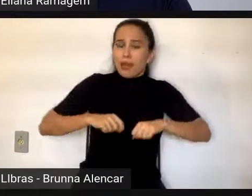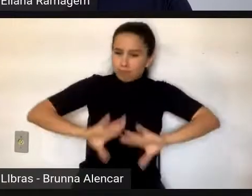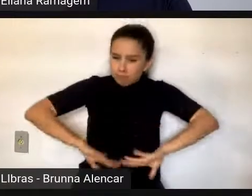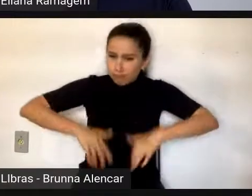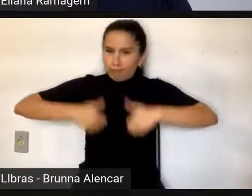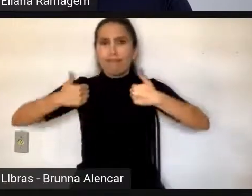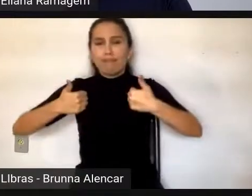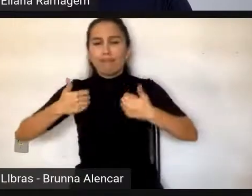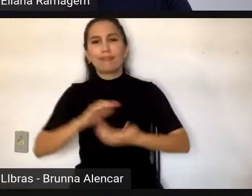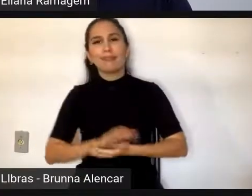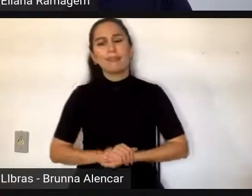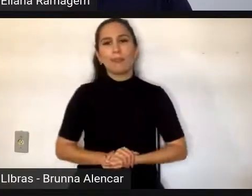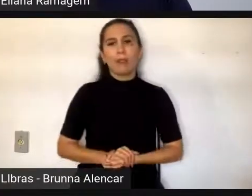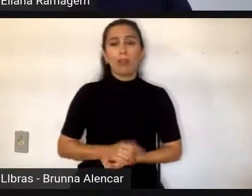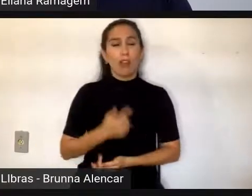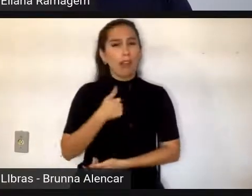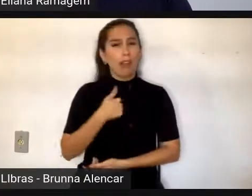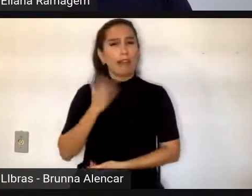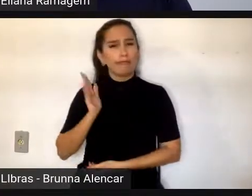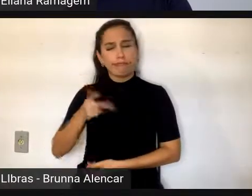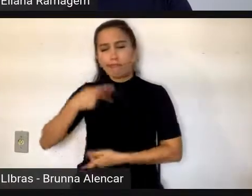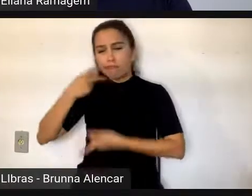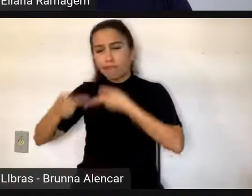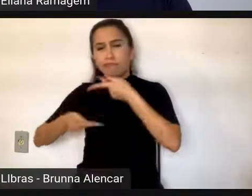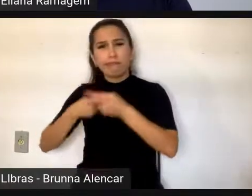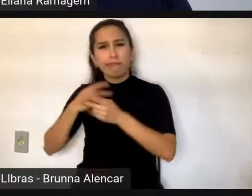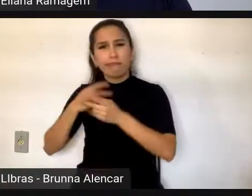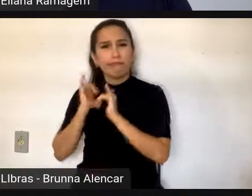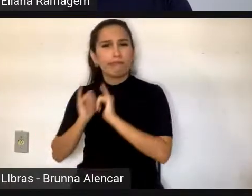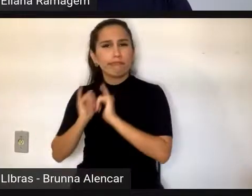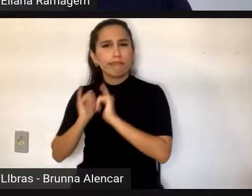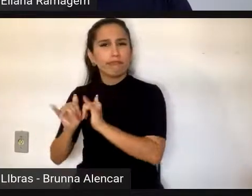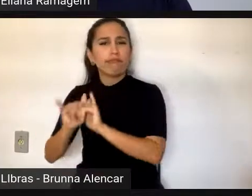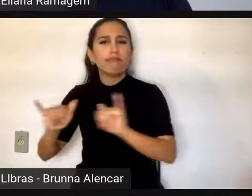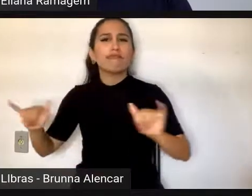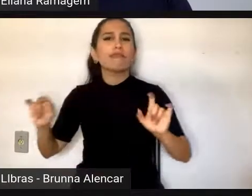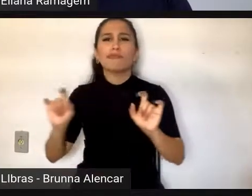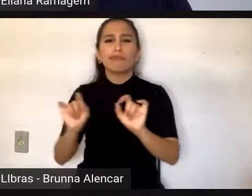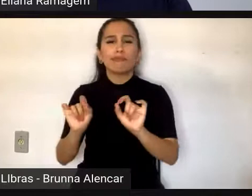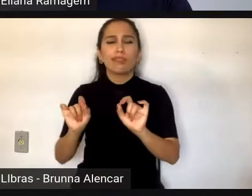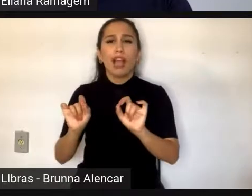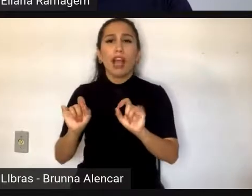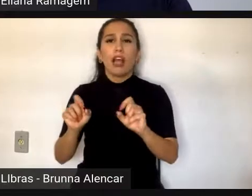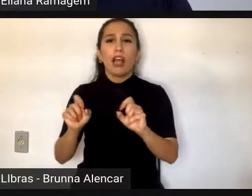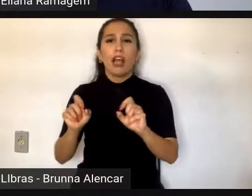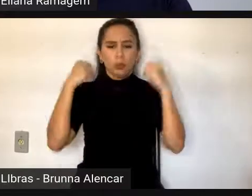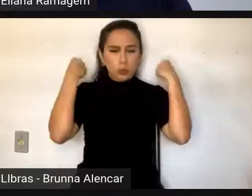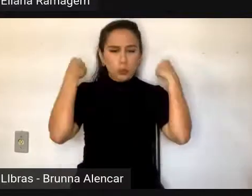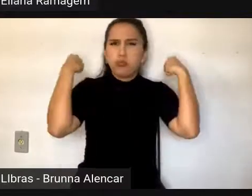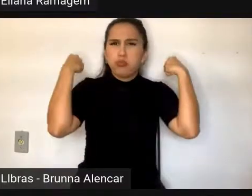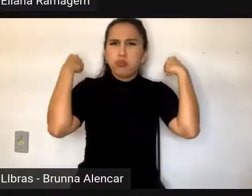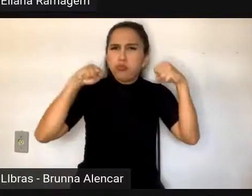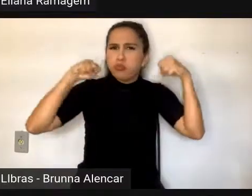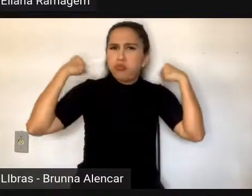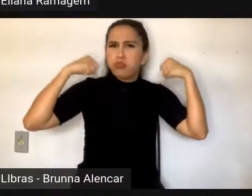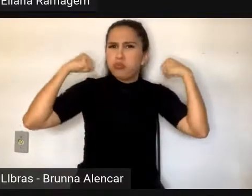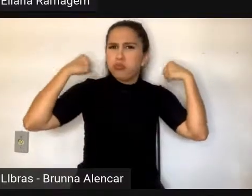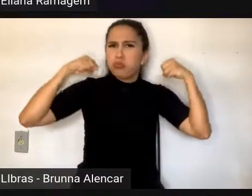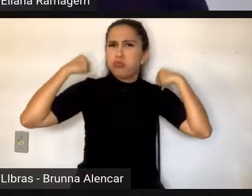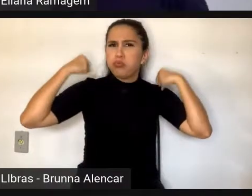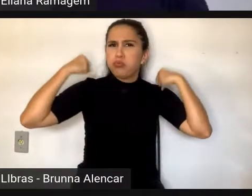dizer que a atividade física regular, além de ser um dever de casa para cada um de